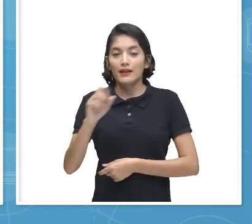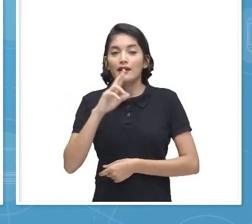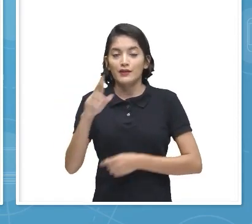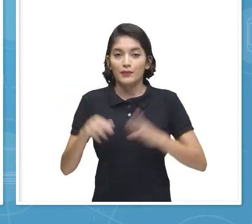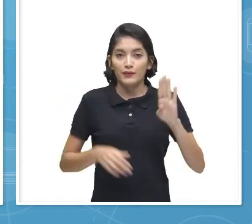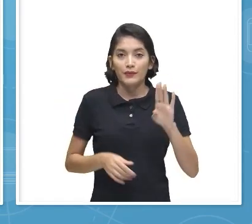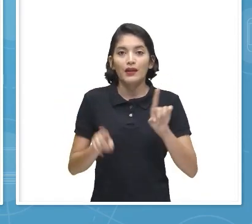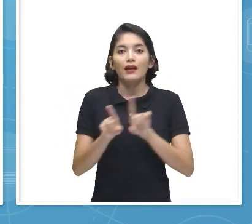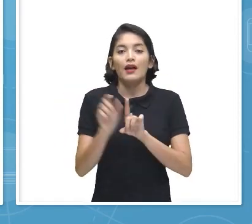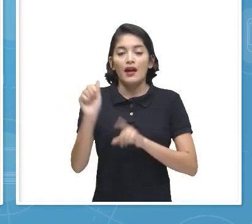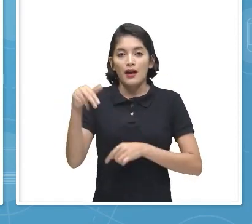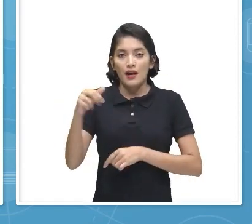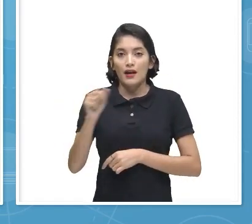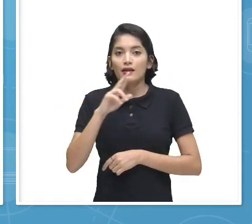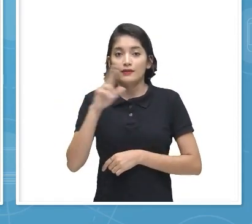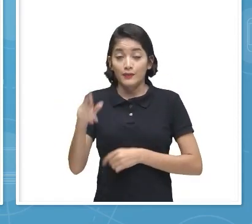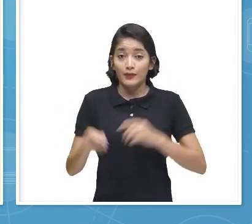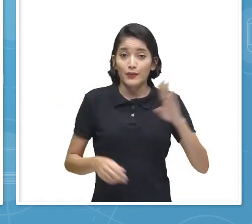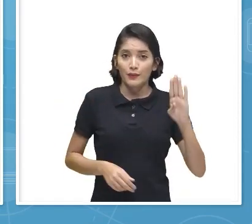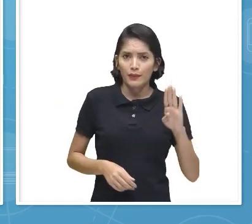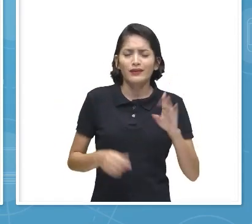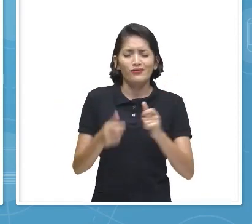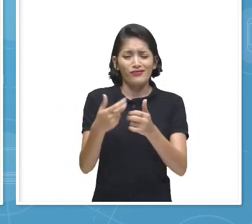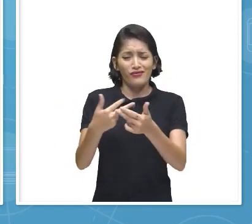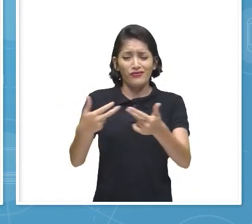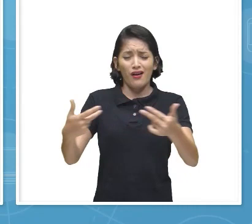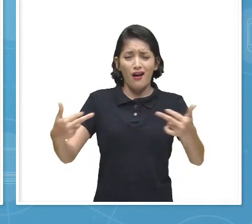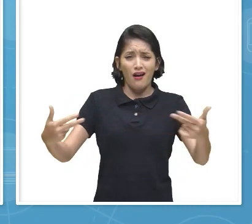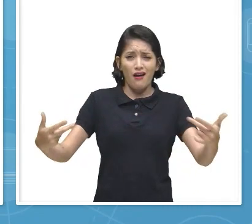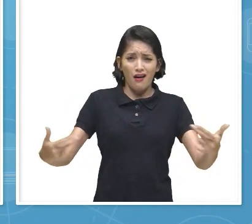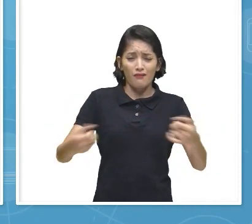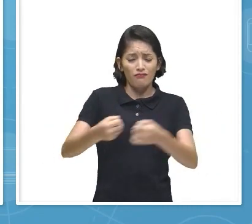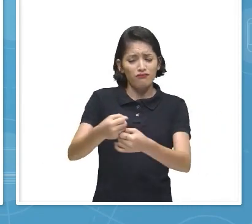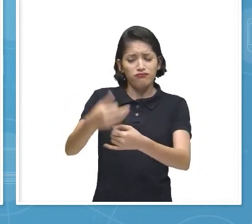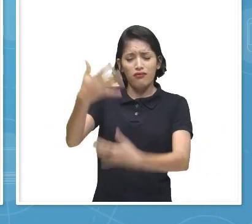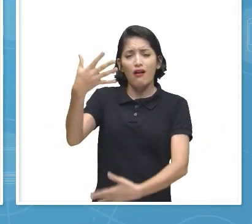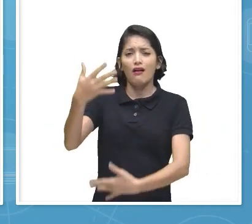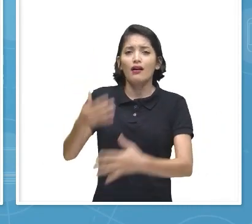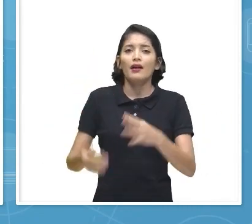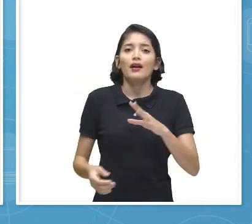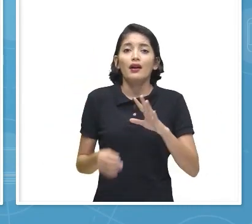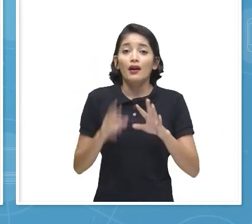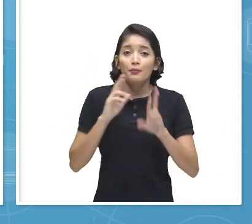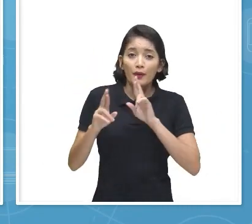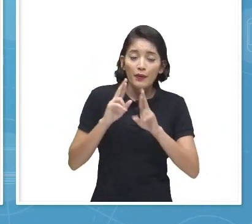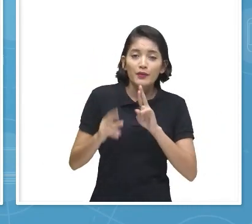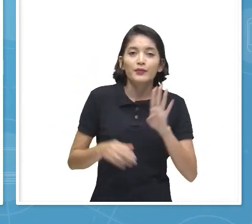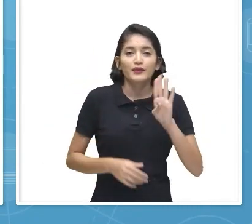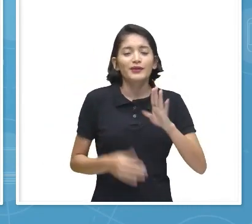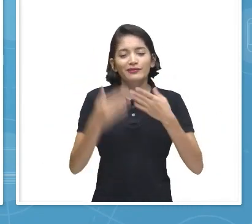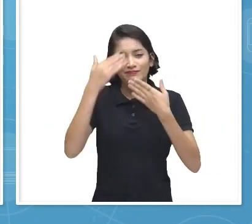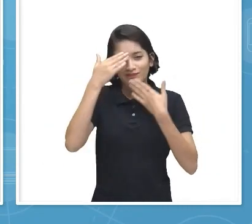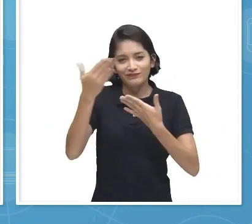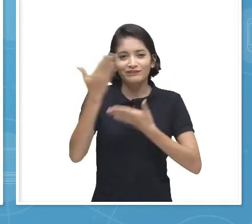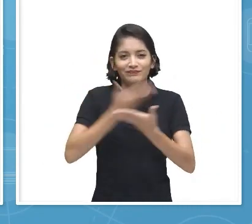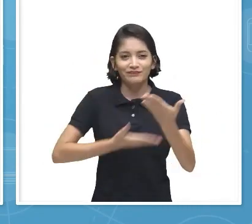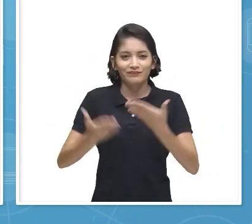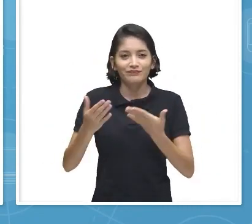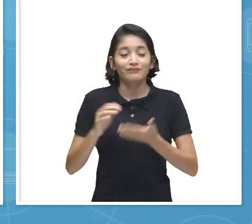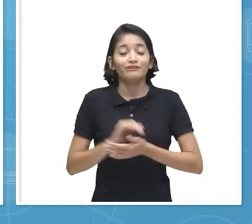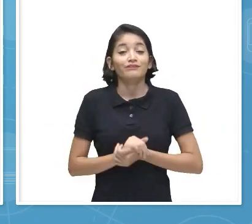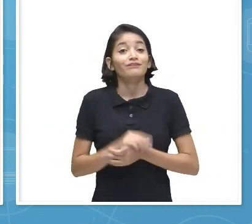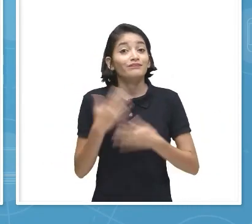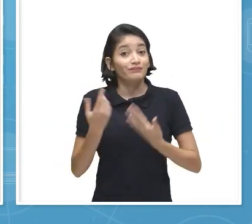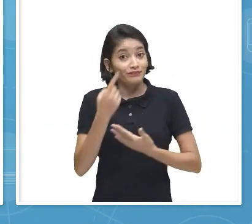Ana Flávia B. E aí tem uma chuva de letra B, vários outros alunos também participando. Obrigada pela participação. Vamos partir